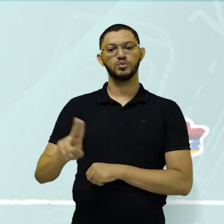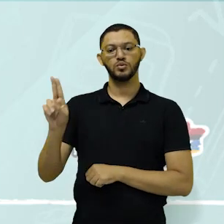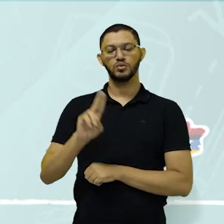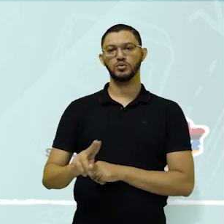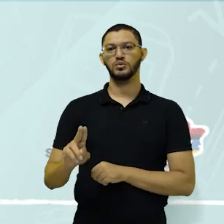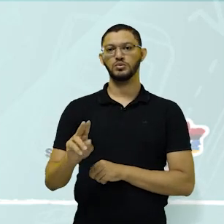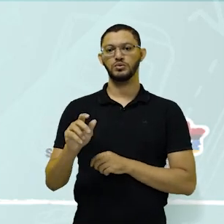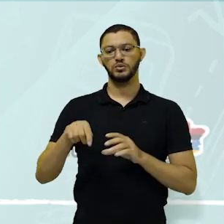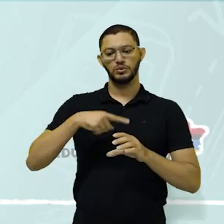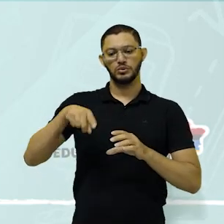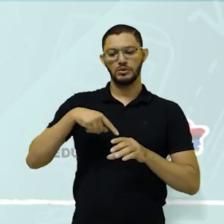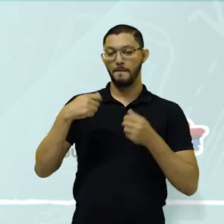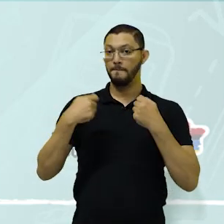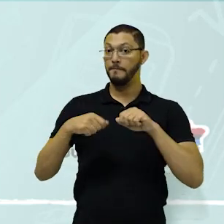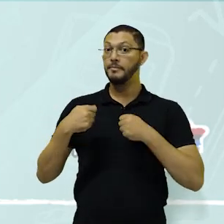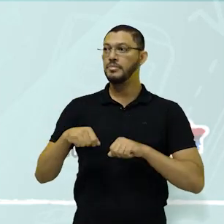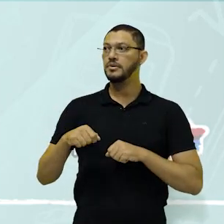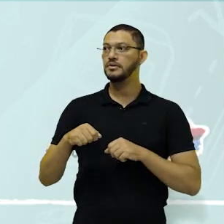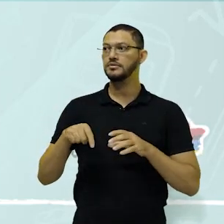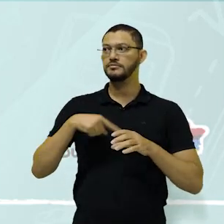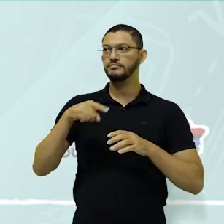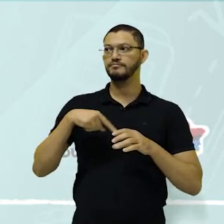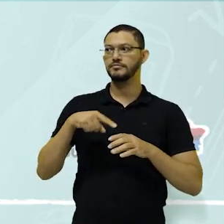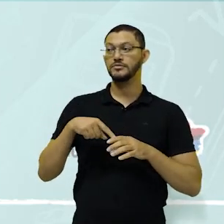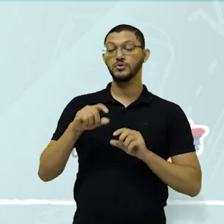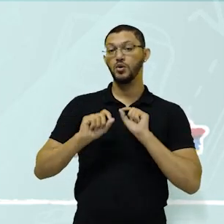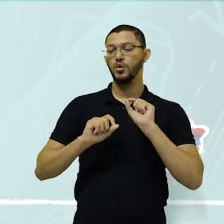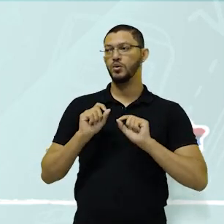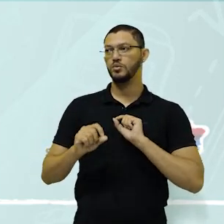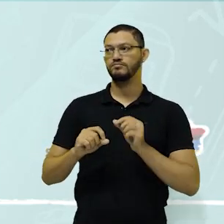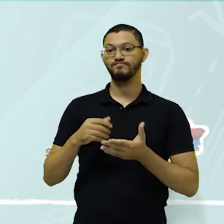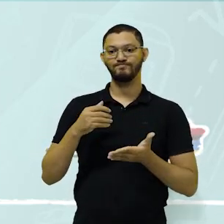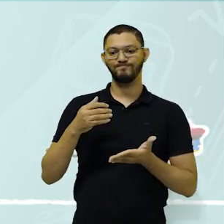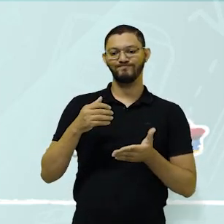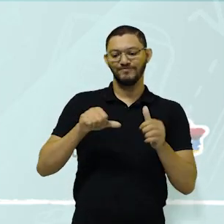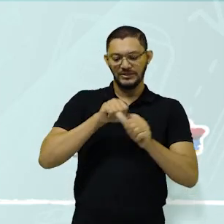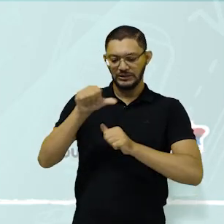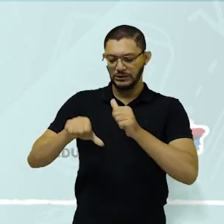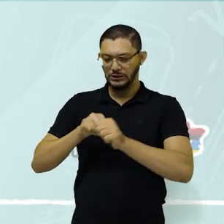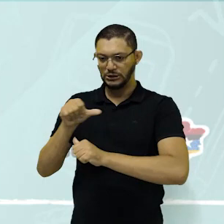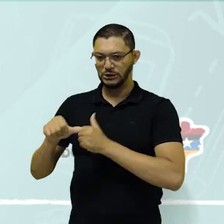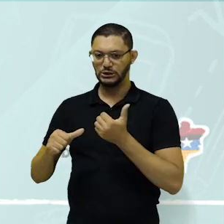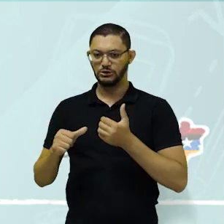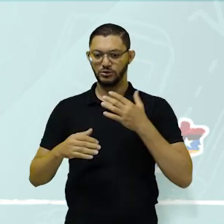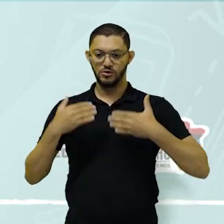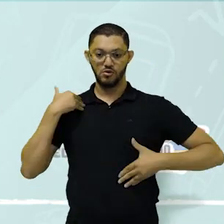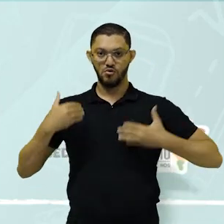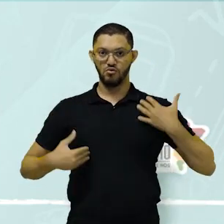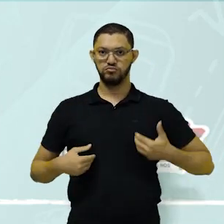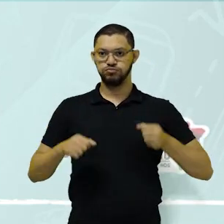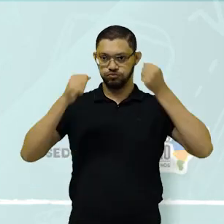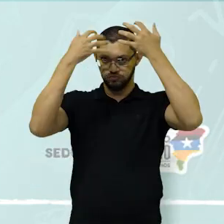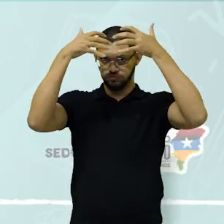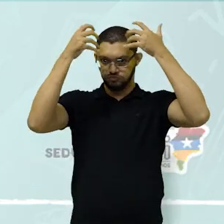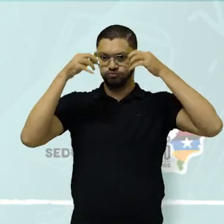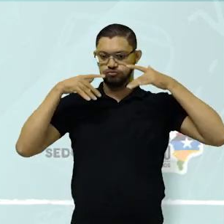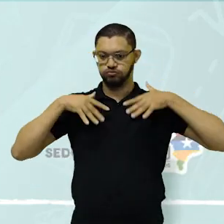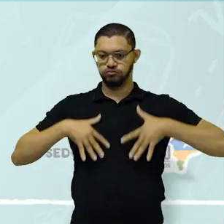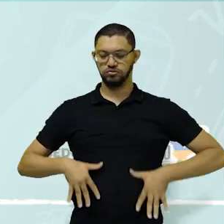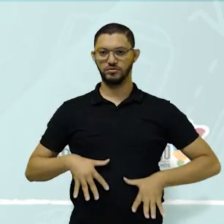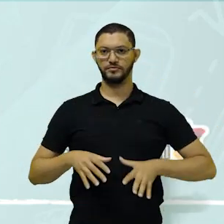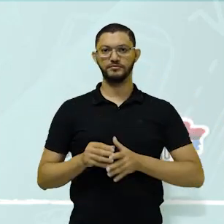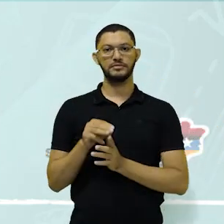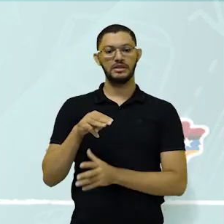dessa substância deve-se à sua capacidade de modificar o funcionamento do sistema nervoso. E